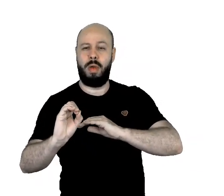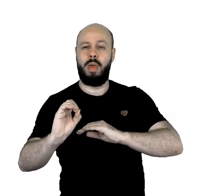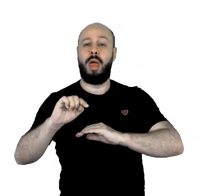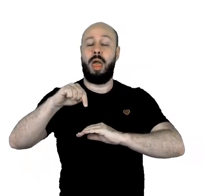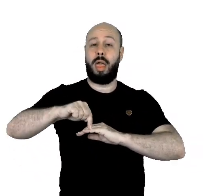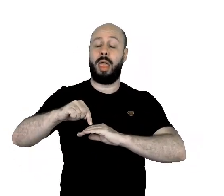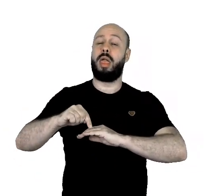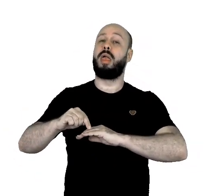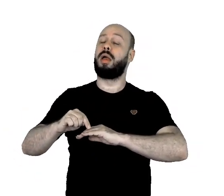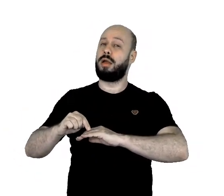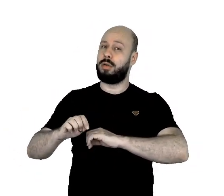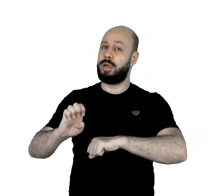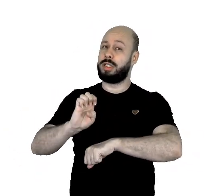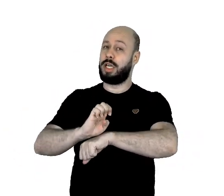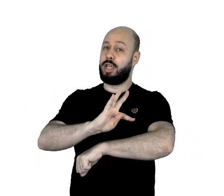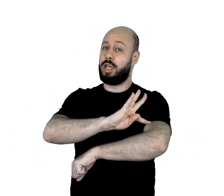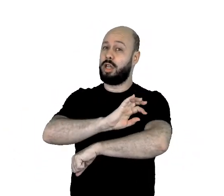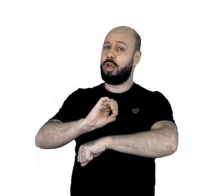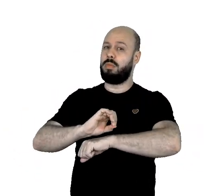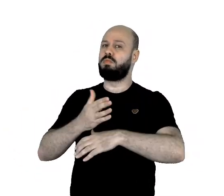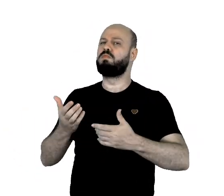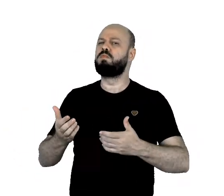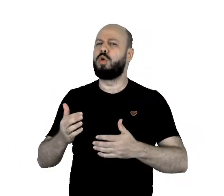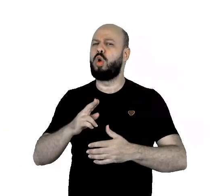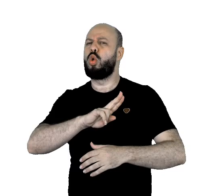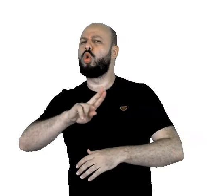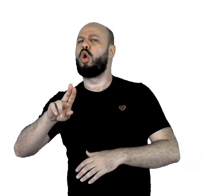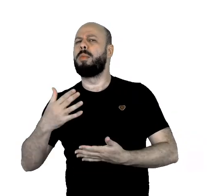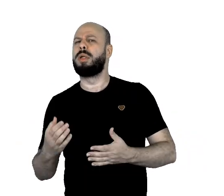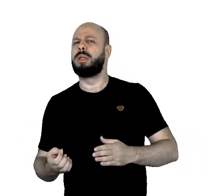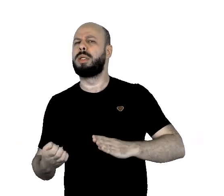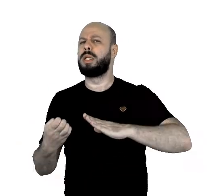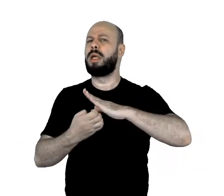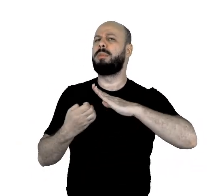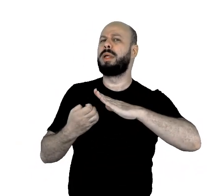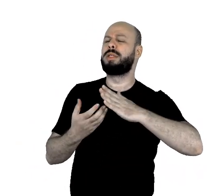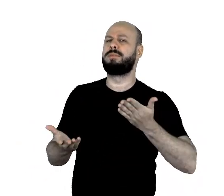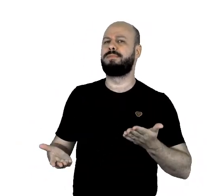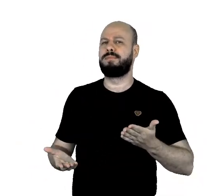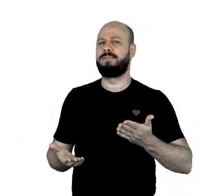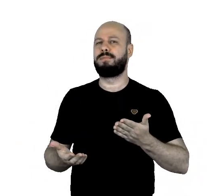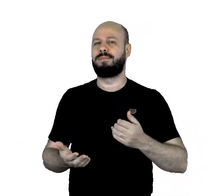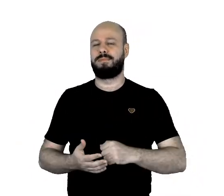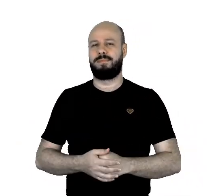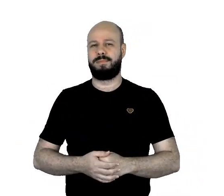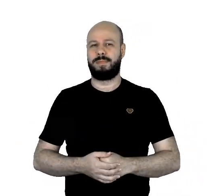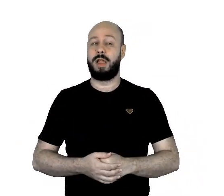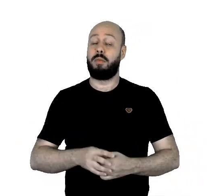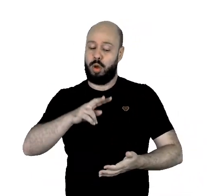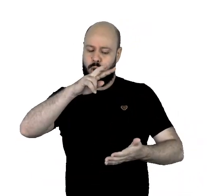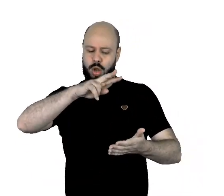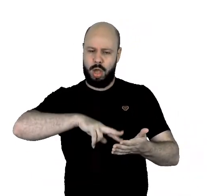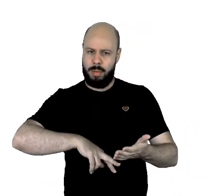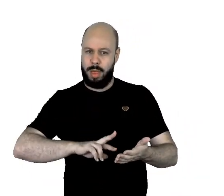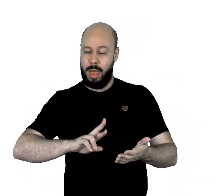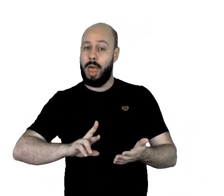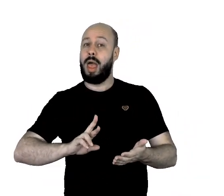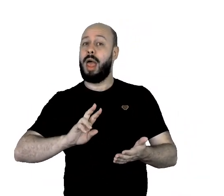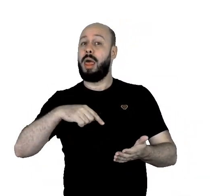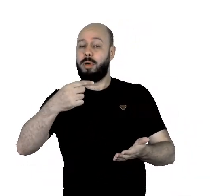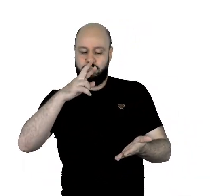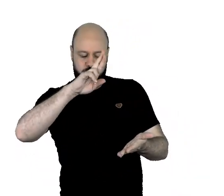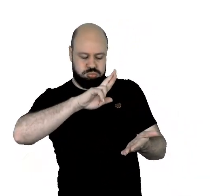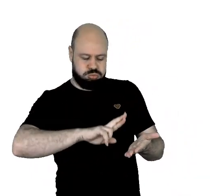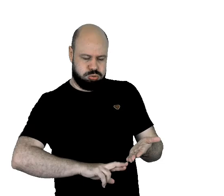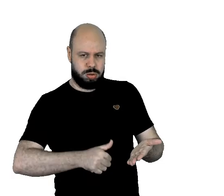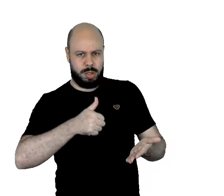do Tocantins? Aí vocês vão procurar, fazer a leitura e responder aí qual é